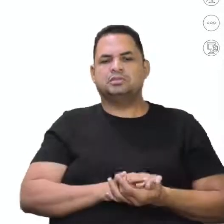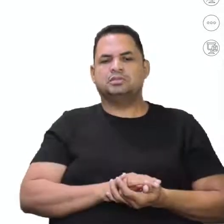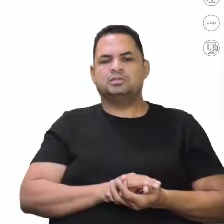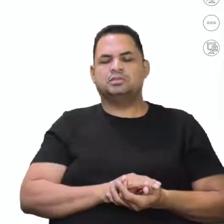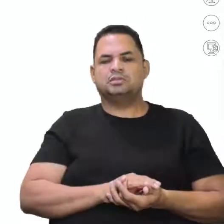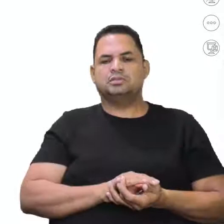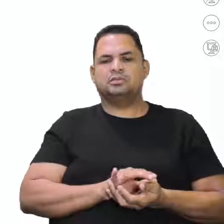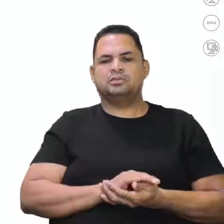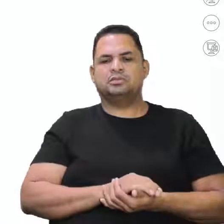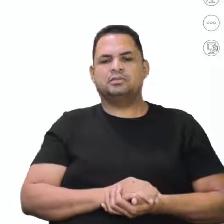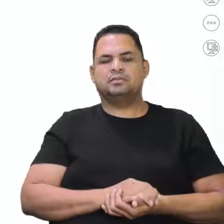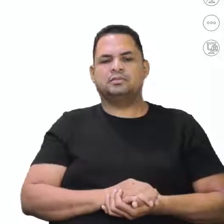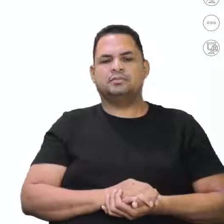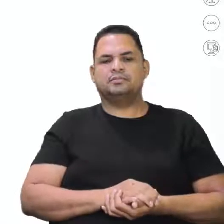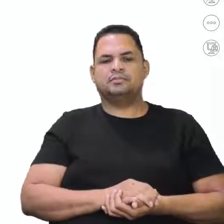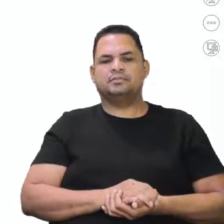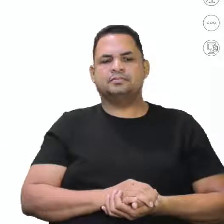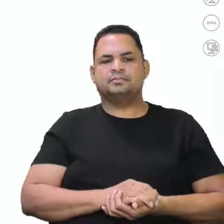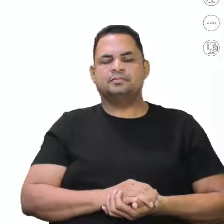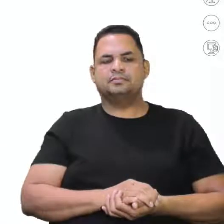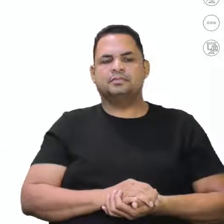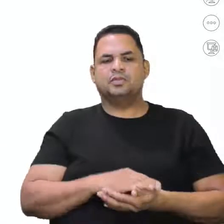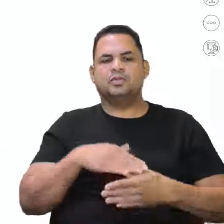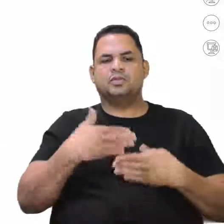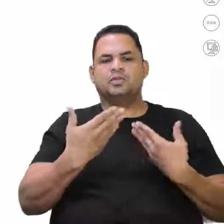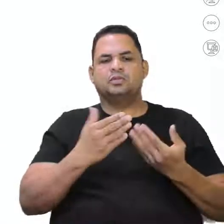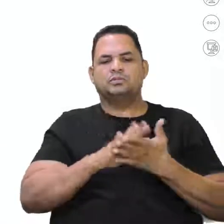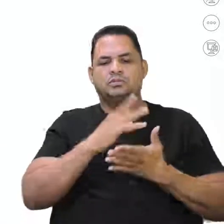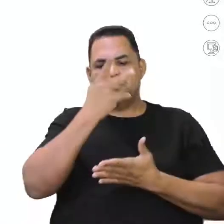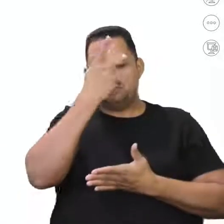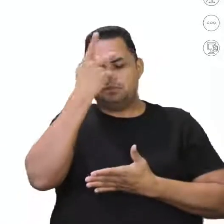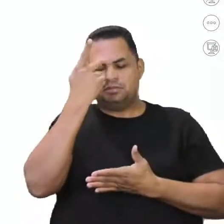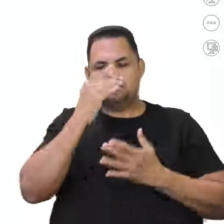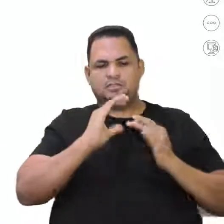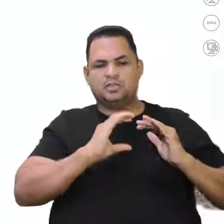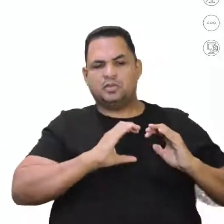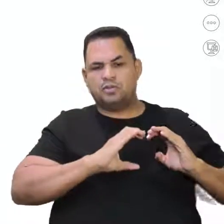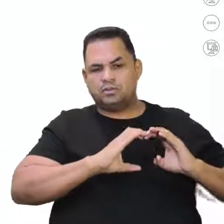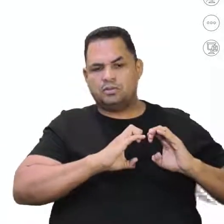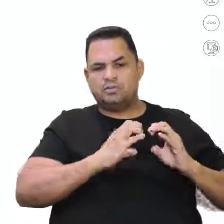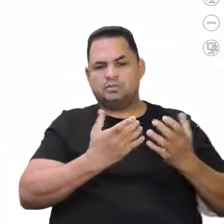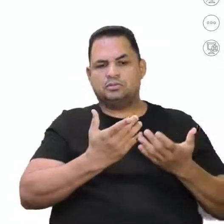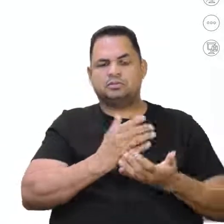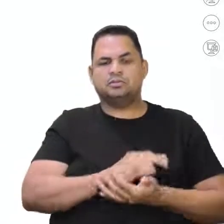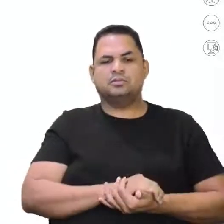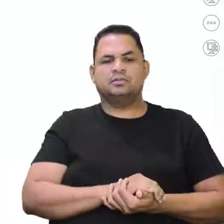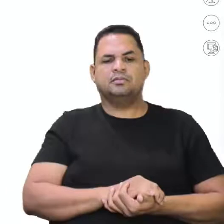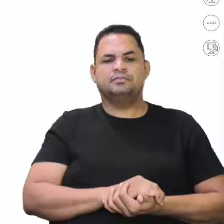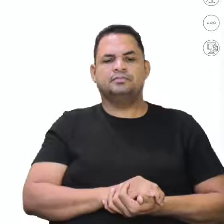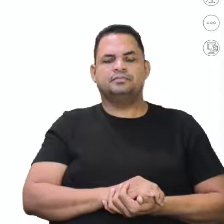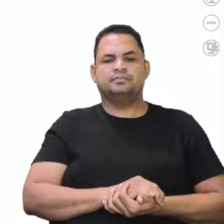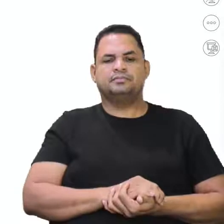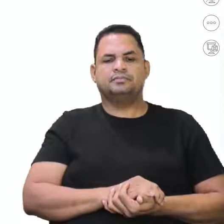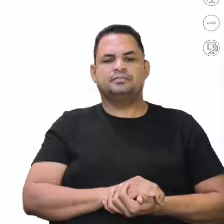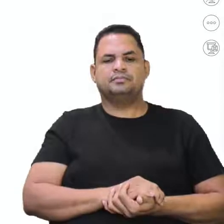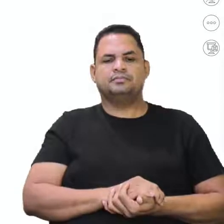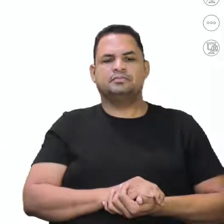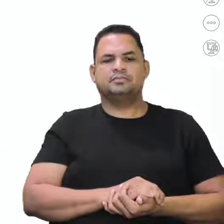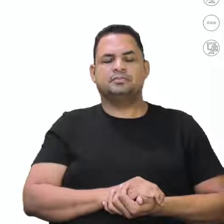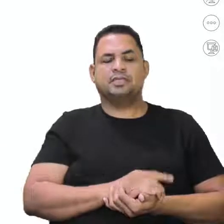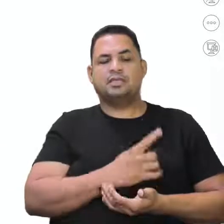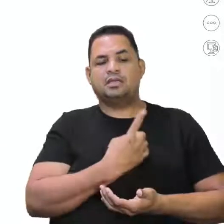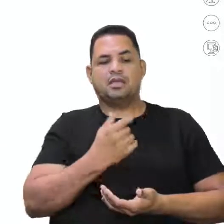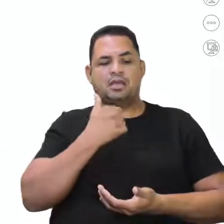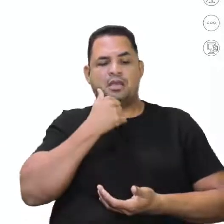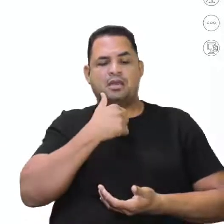tracinho, when a person falls in love, quando uma pessoa se apaixona, he or she feels completely different. Ele ou